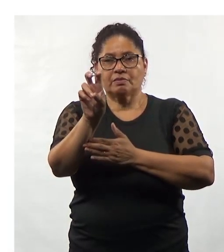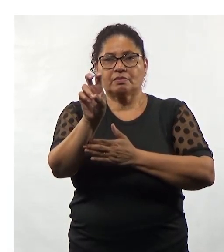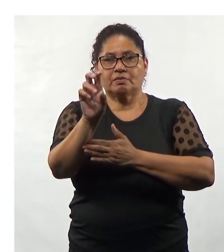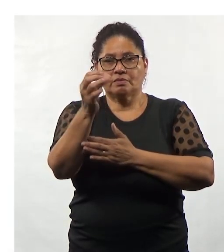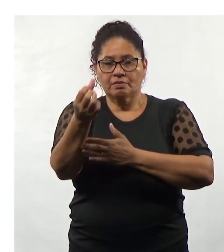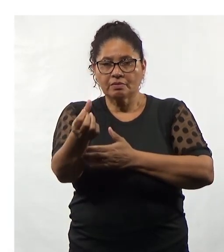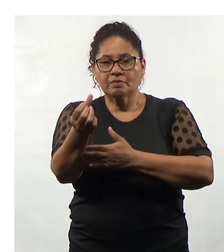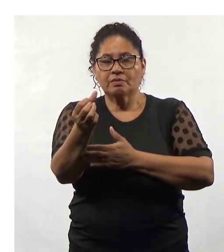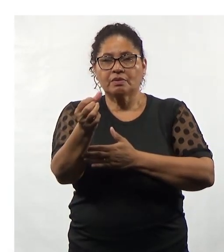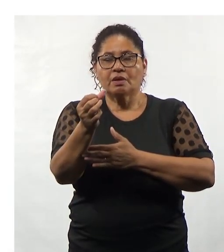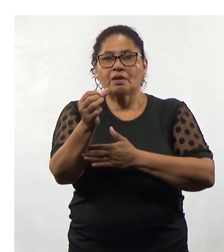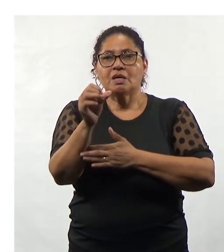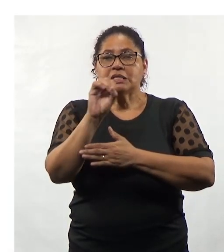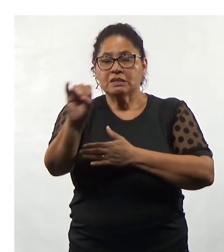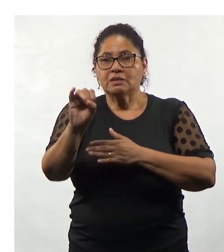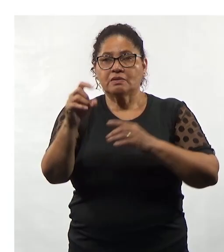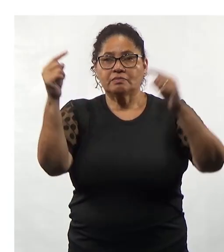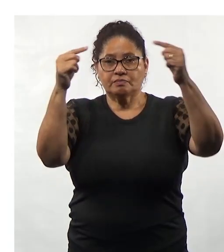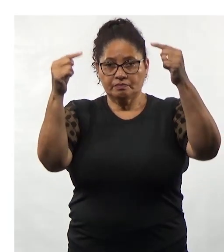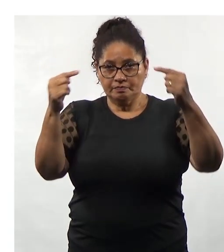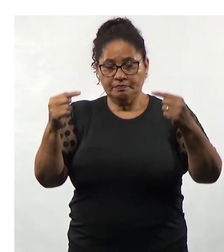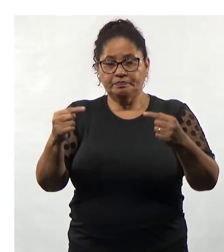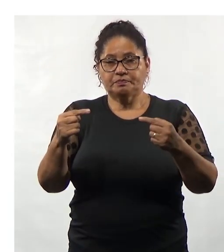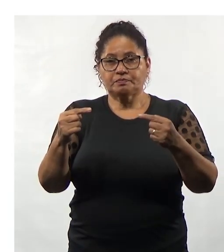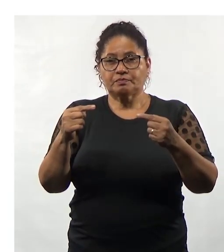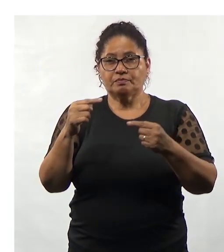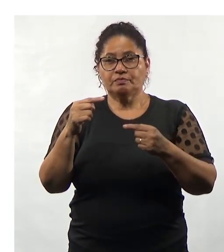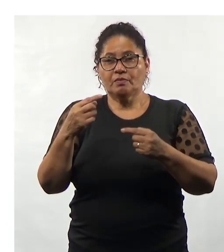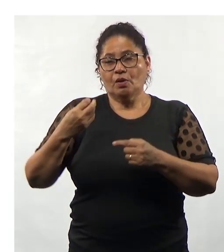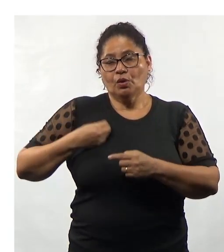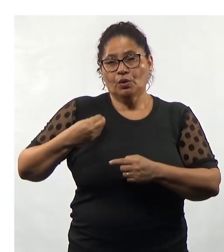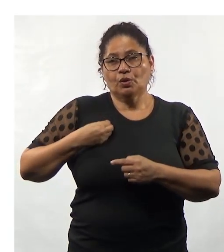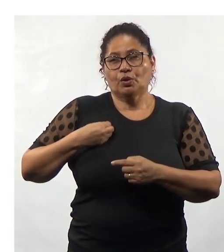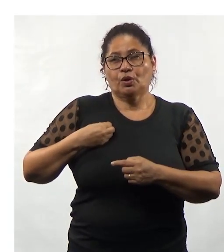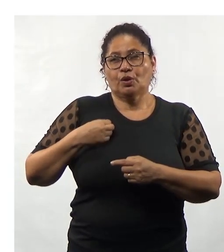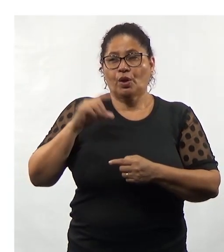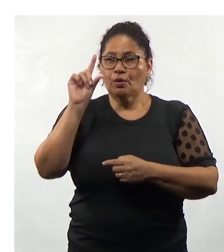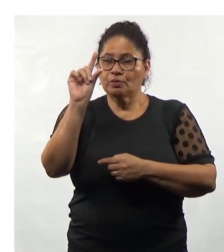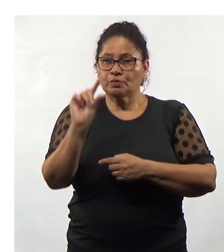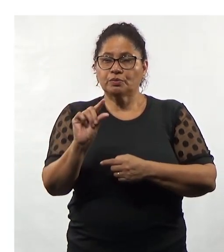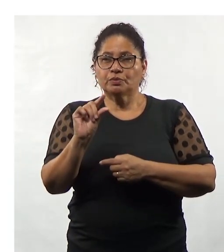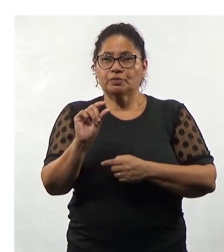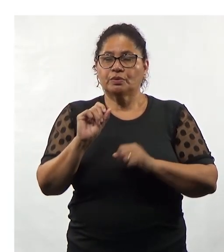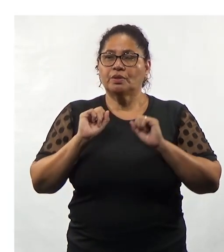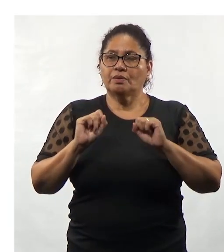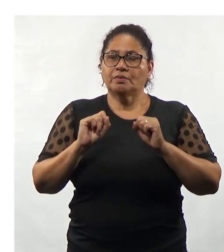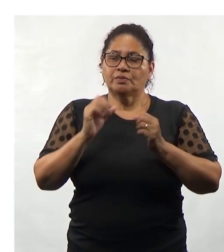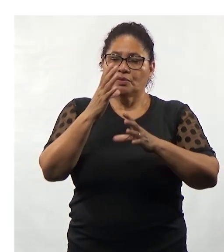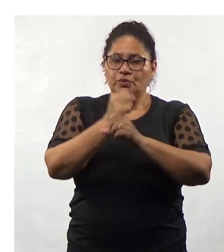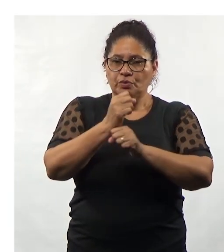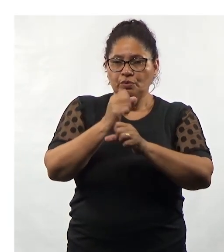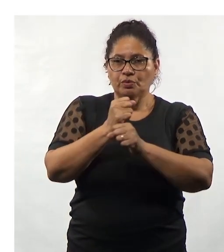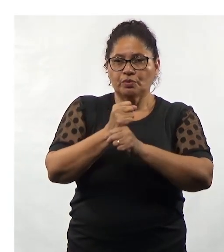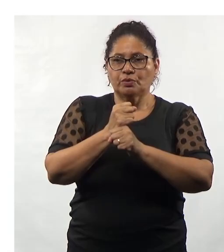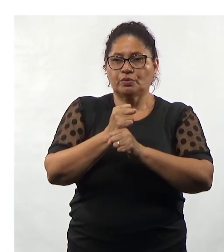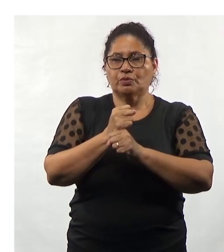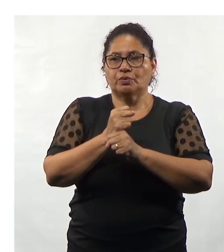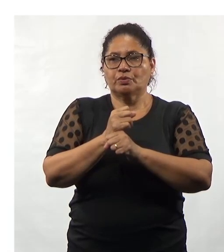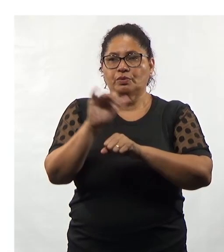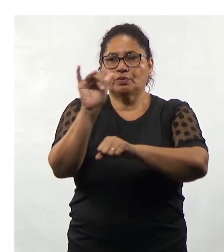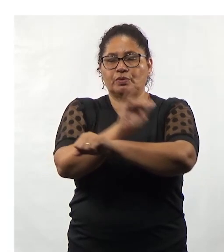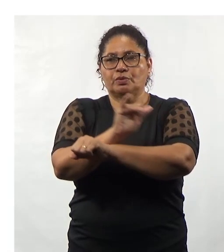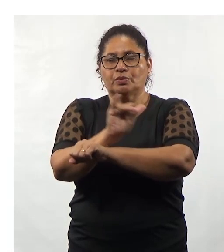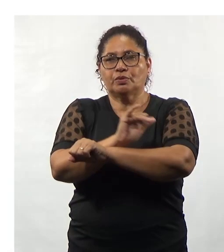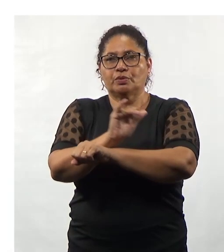critérios diferentes para as cestas, as notas mínimas e máximas devem ser calculadas para cada cesta estratégica. Então, pessoal,